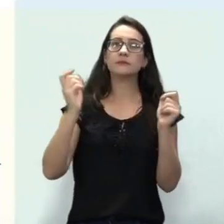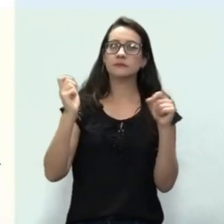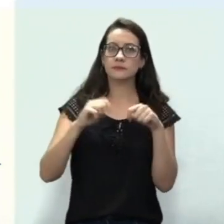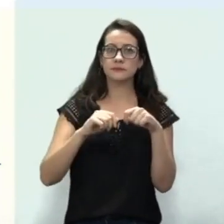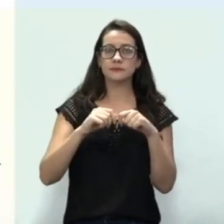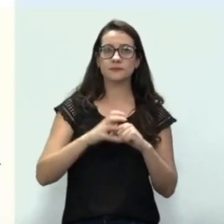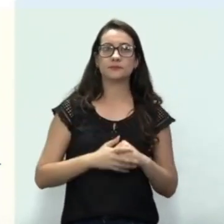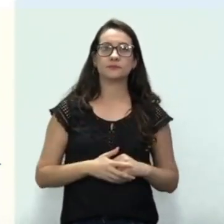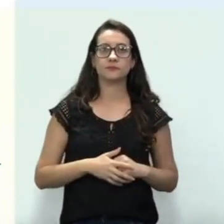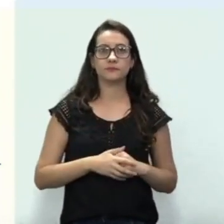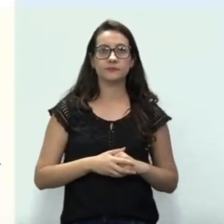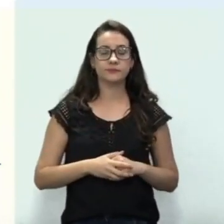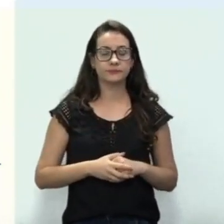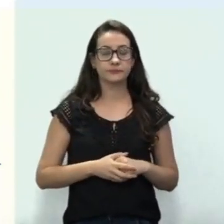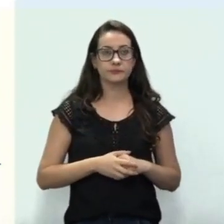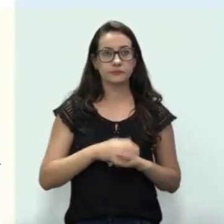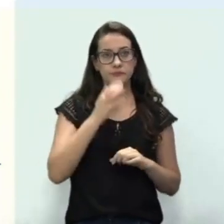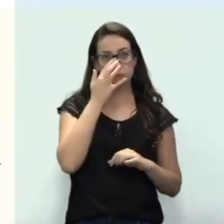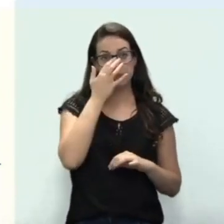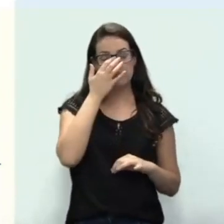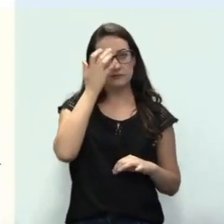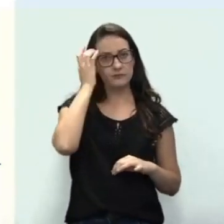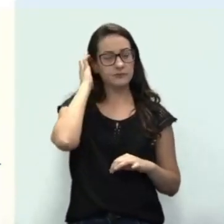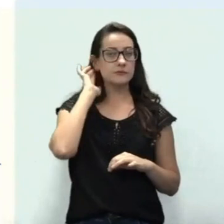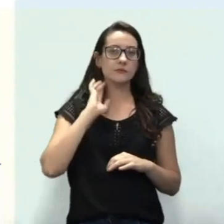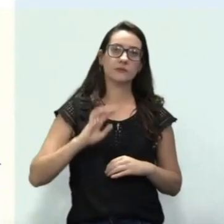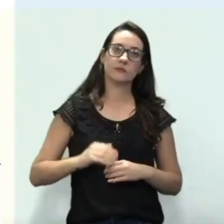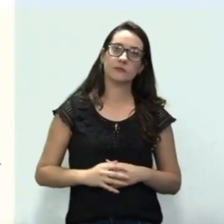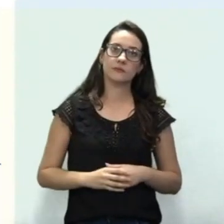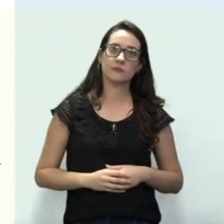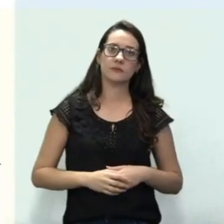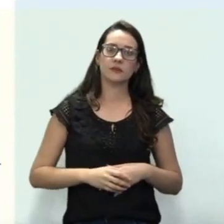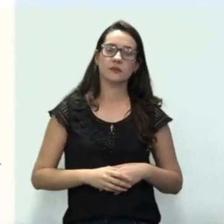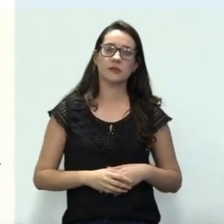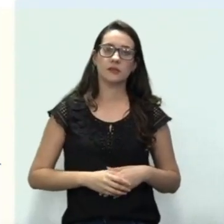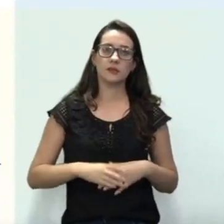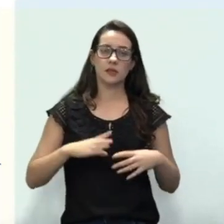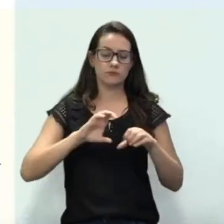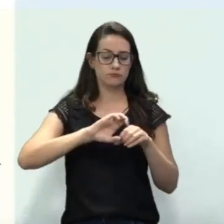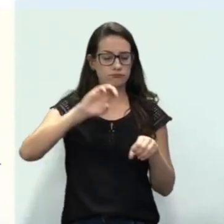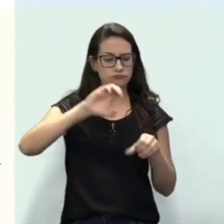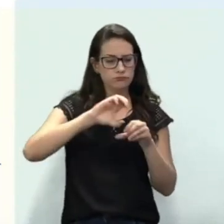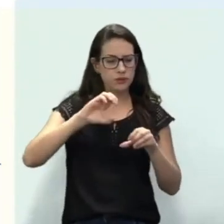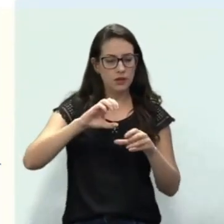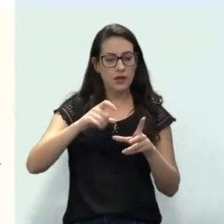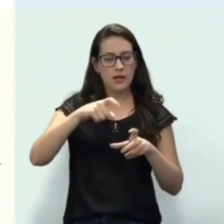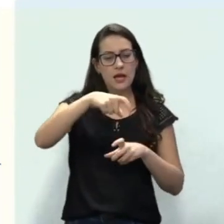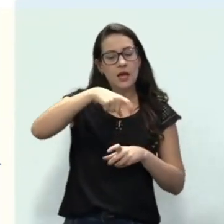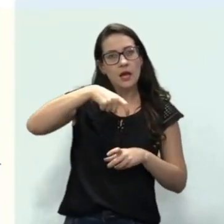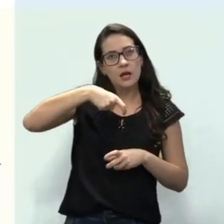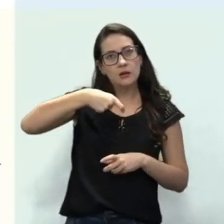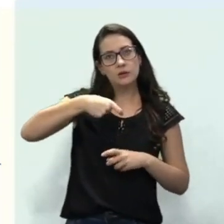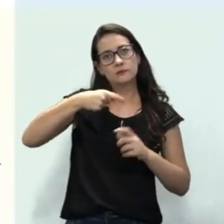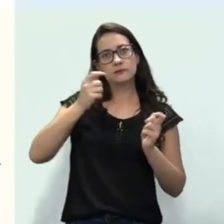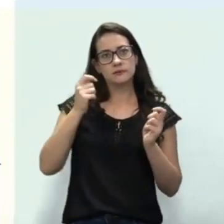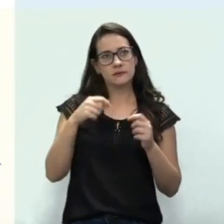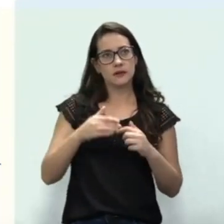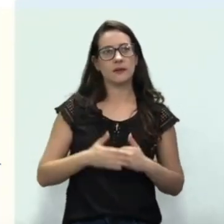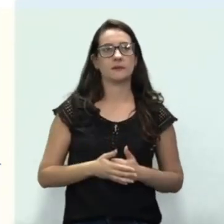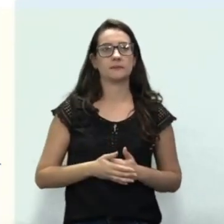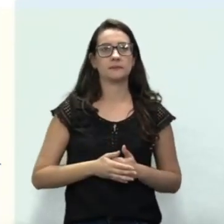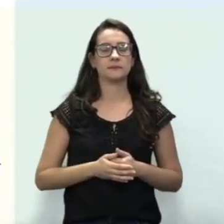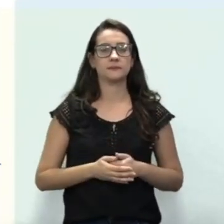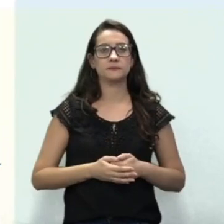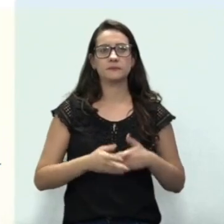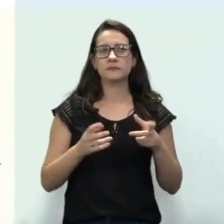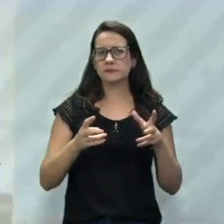nossa armadura, ele acaba trabalhando como um dispositivo de ancoragem. Então, a gente percebe que através